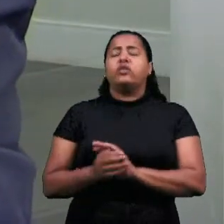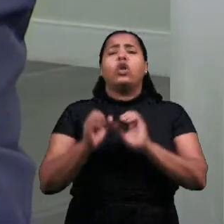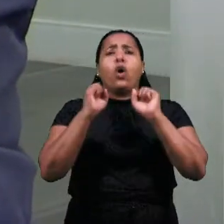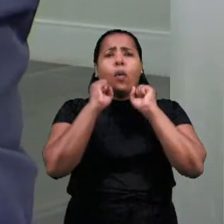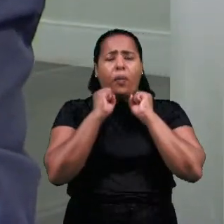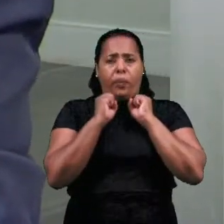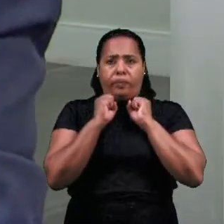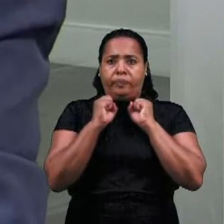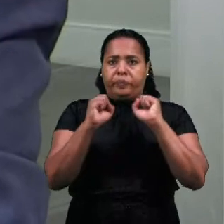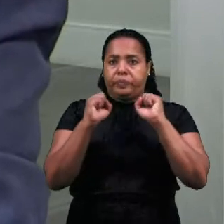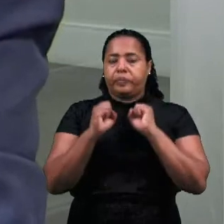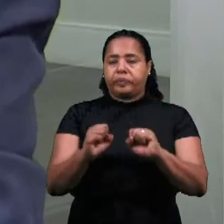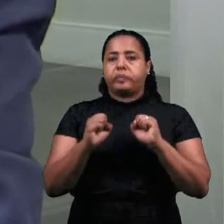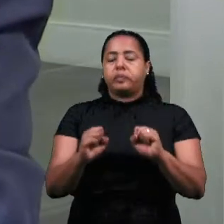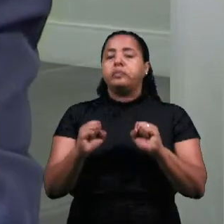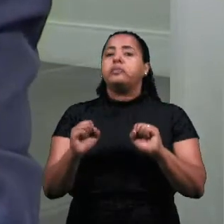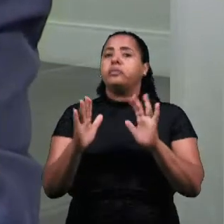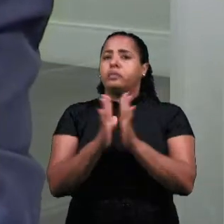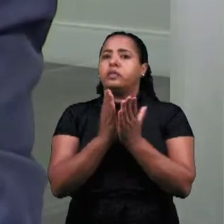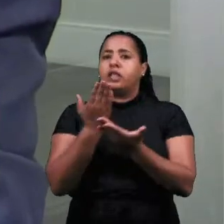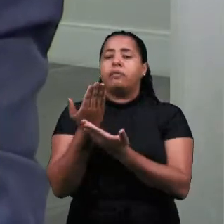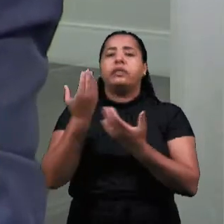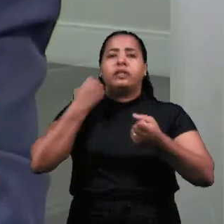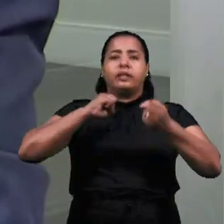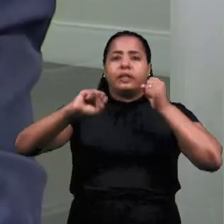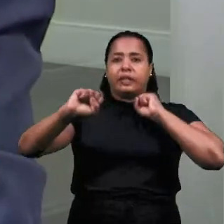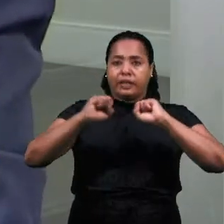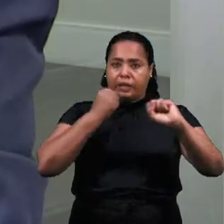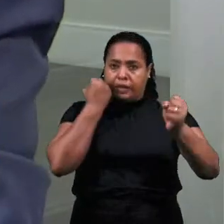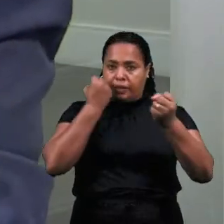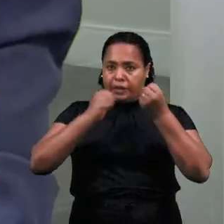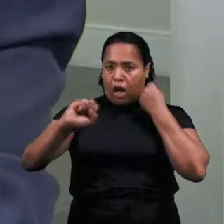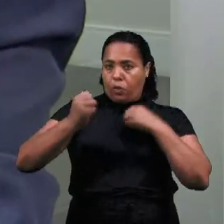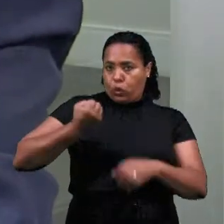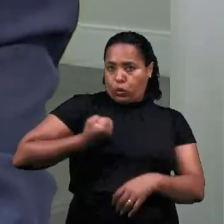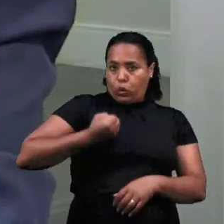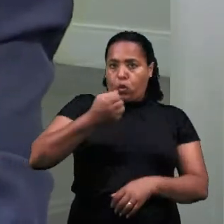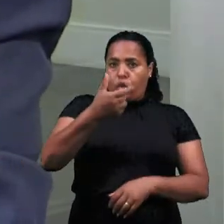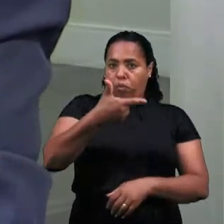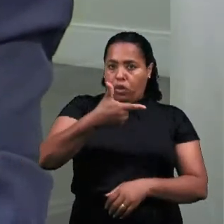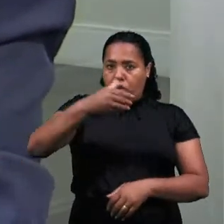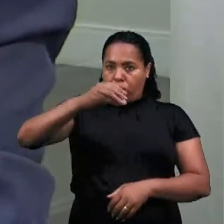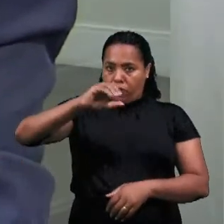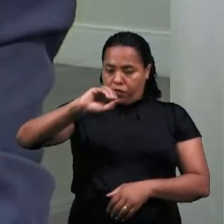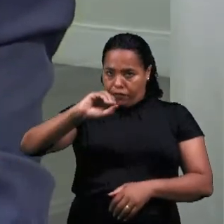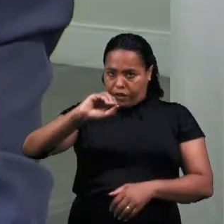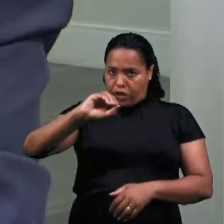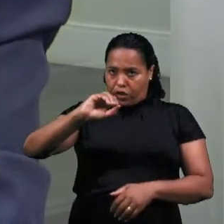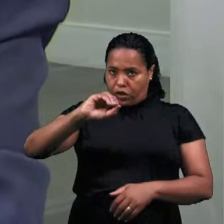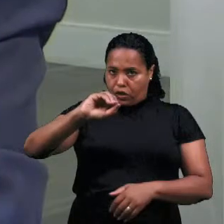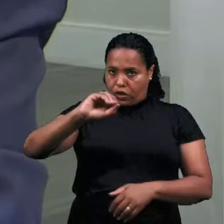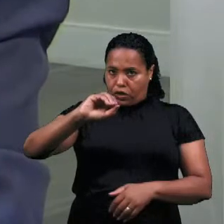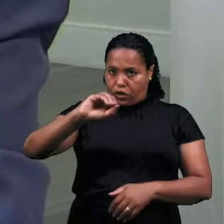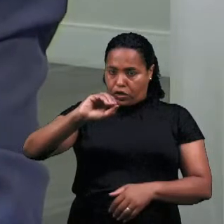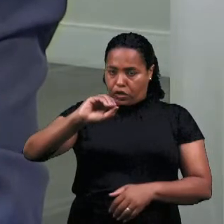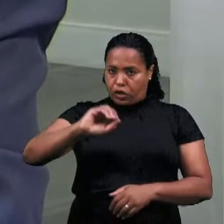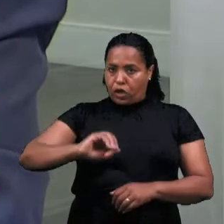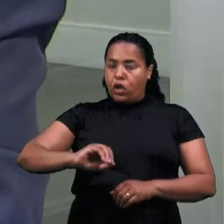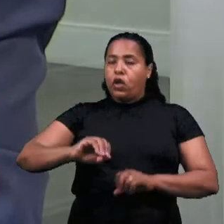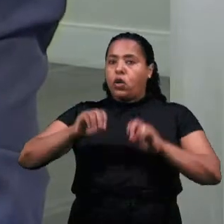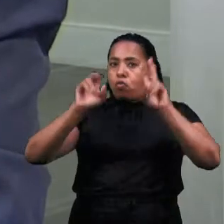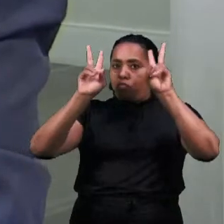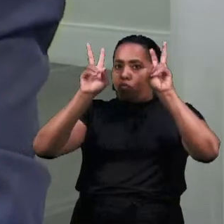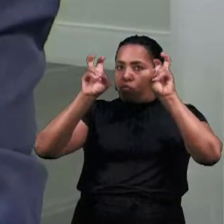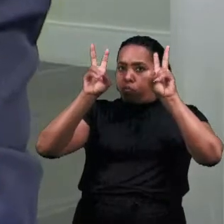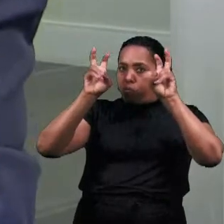suas Bíblias. No livro dos Salmos, no Salmo 20, e a tônica deste texto que nós